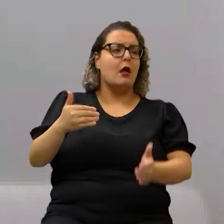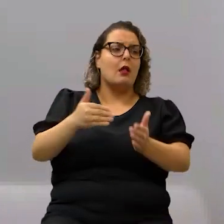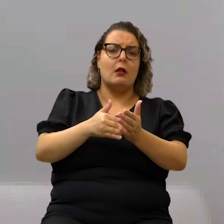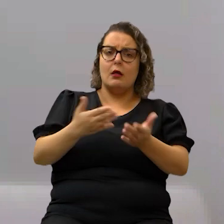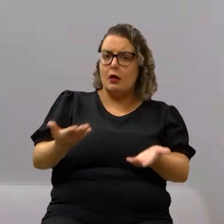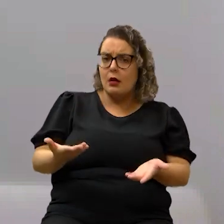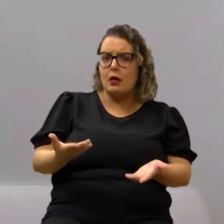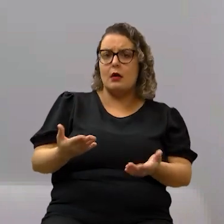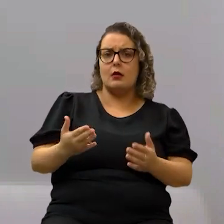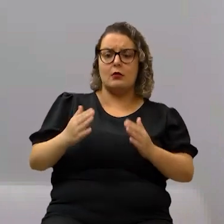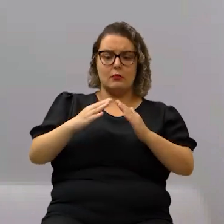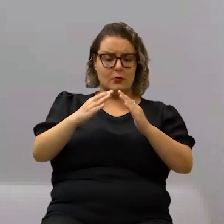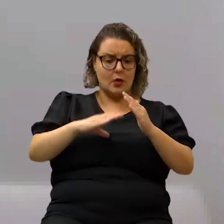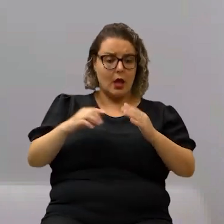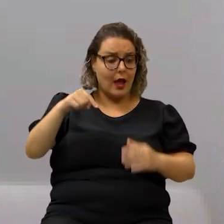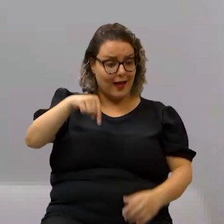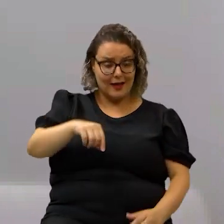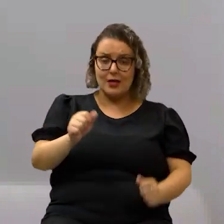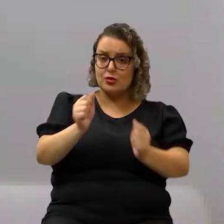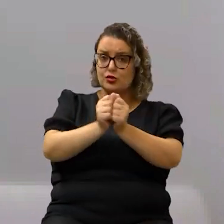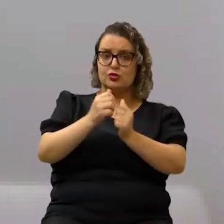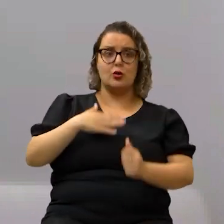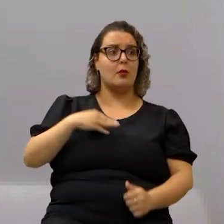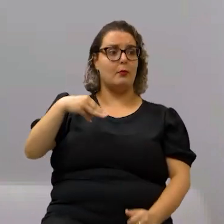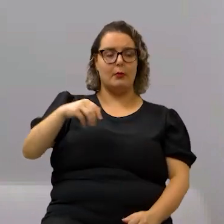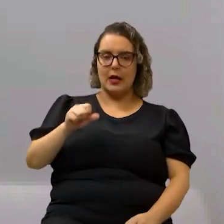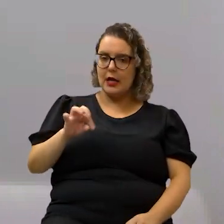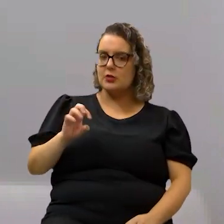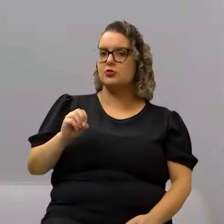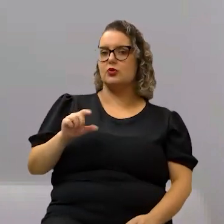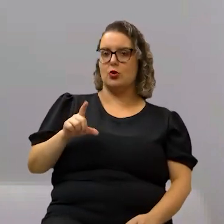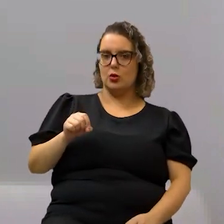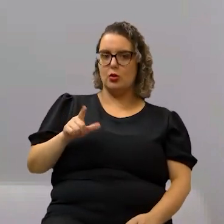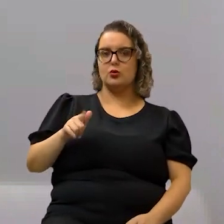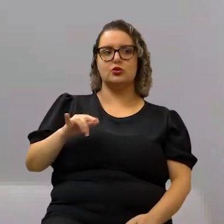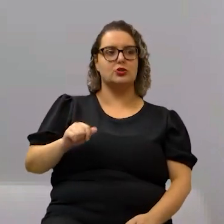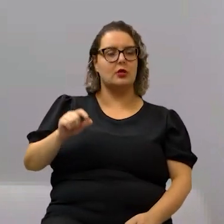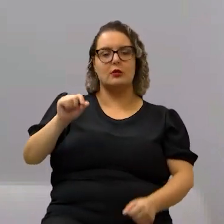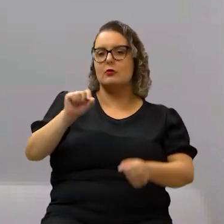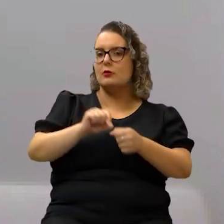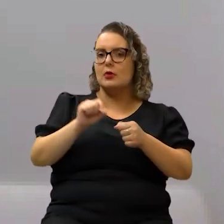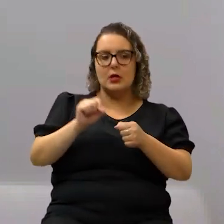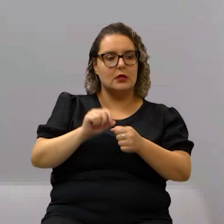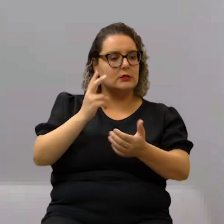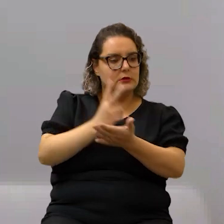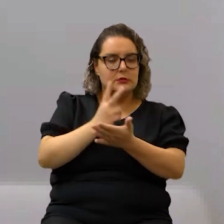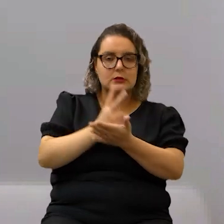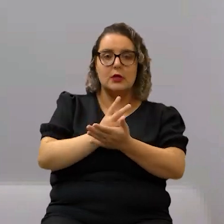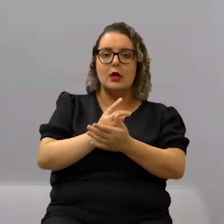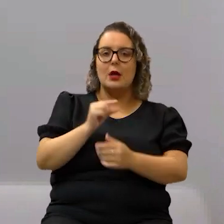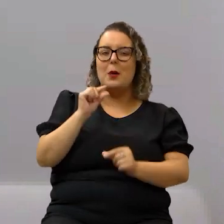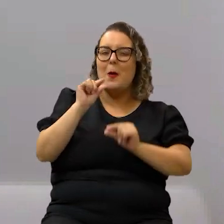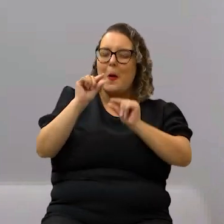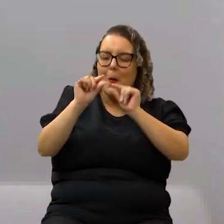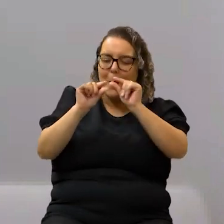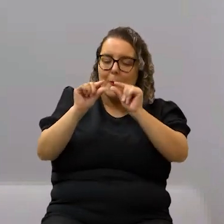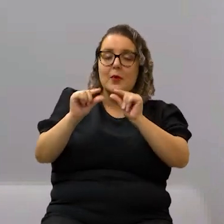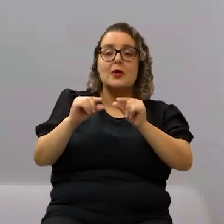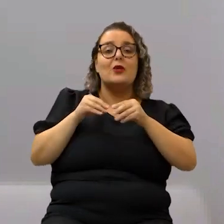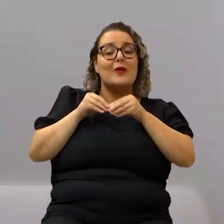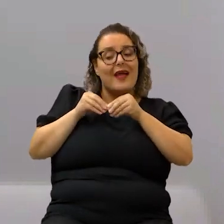se ela estivesse passando na consulta aqui comigo, mastologista, que faz isso o dia inteiro. Nódulos pequenos e